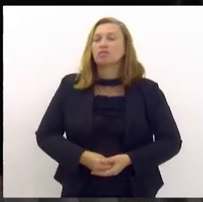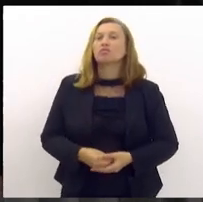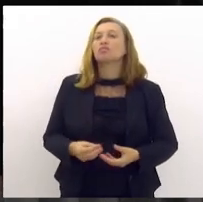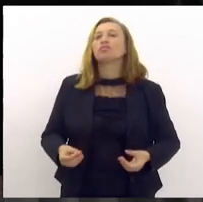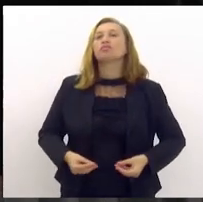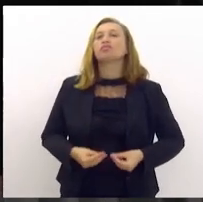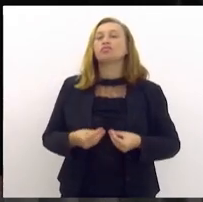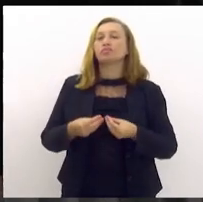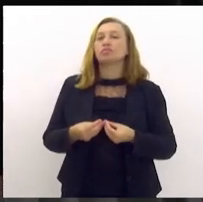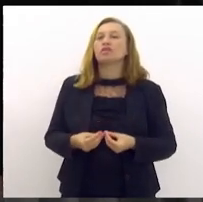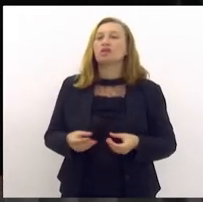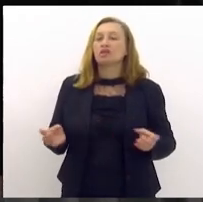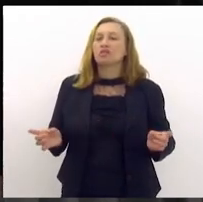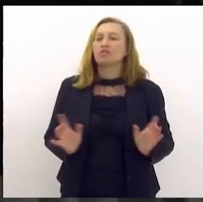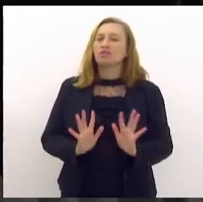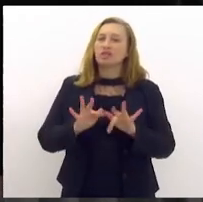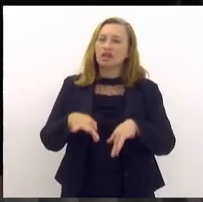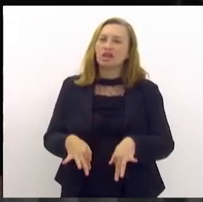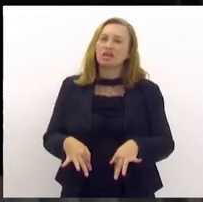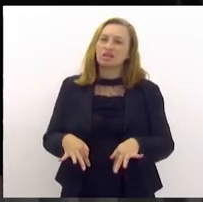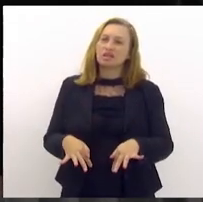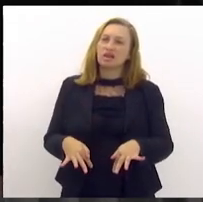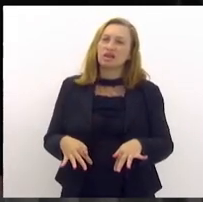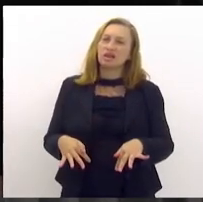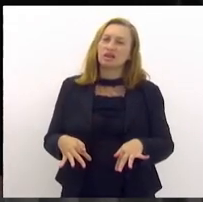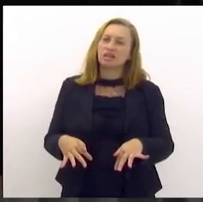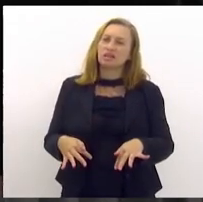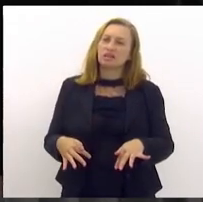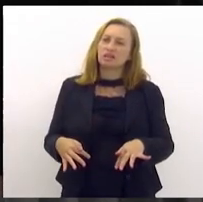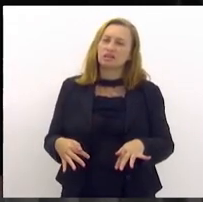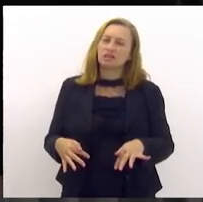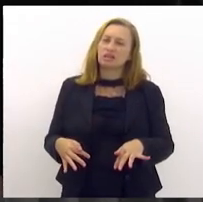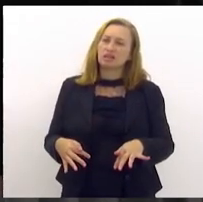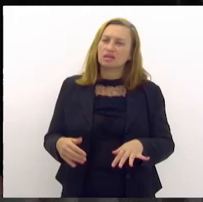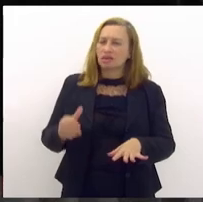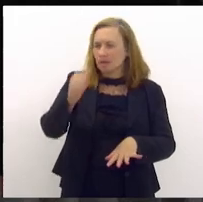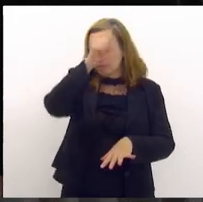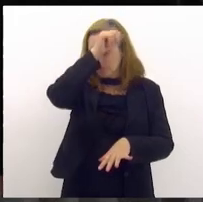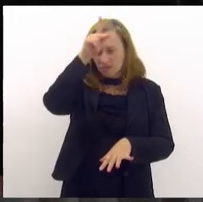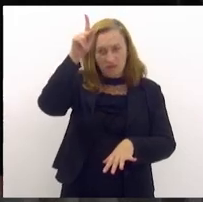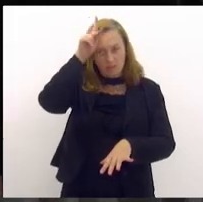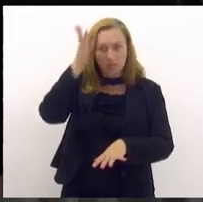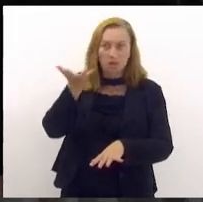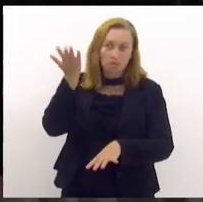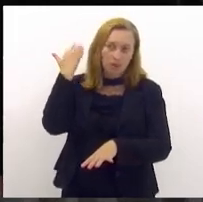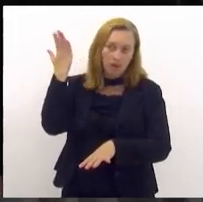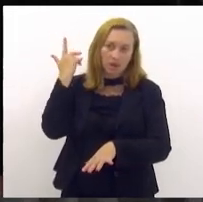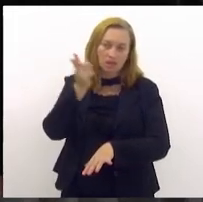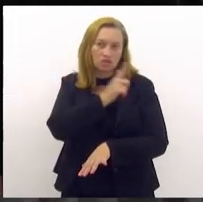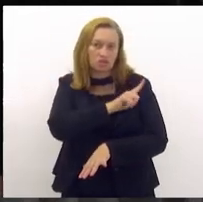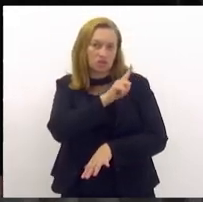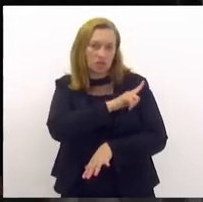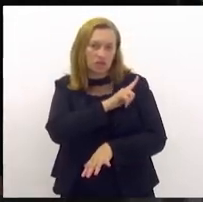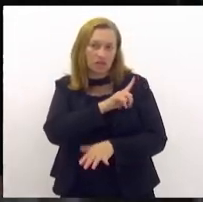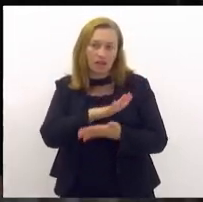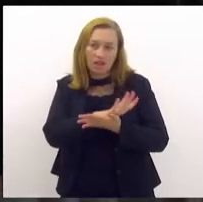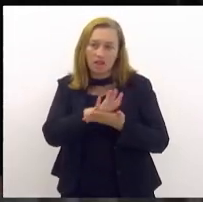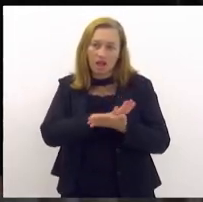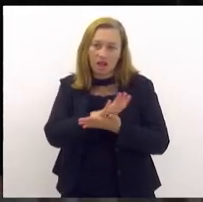então à prefeitura, ao secretário na época de gestão integrada, e nada foi